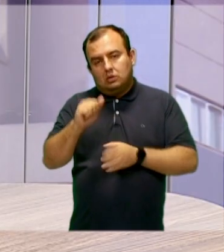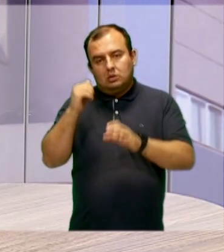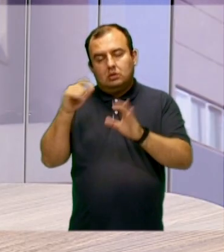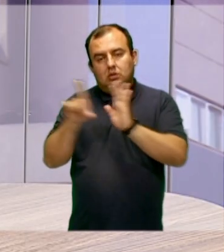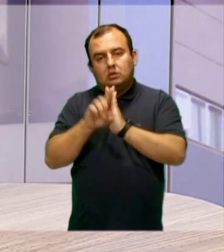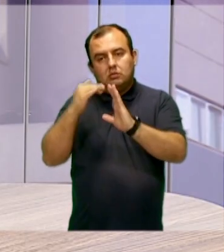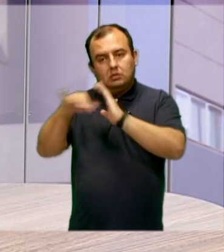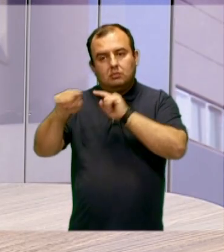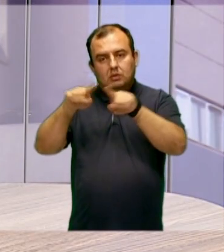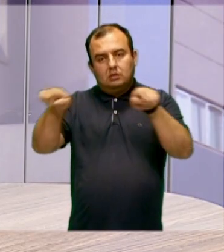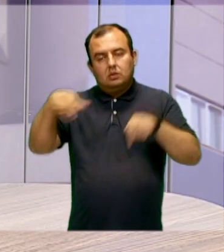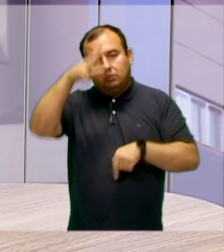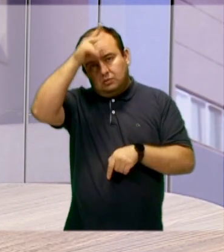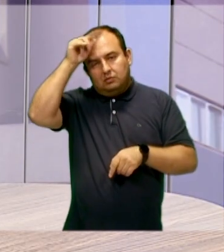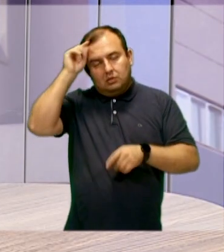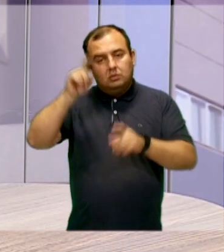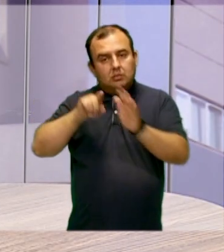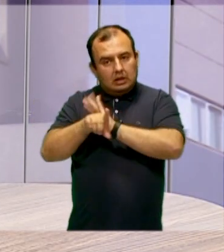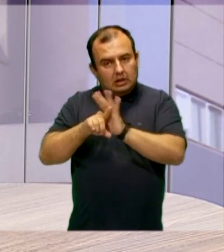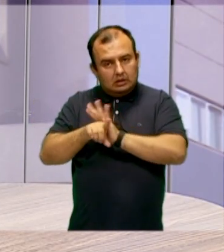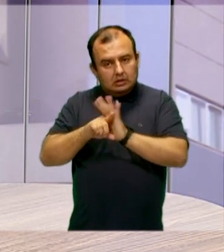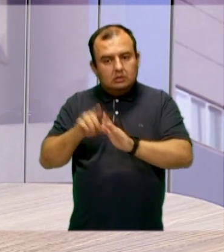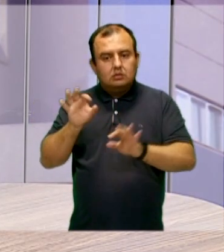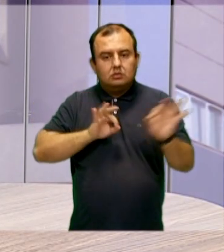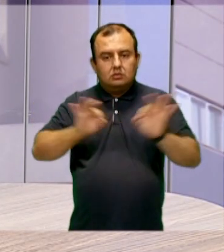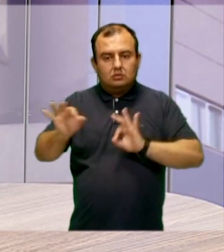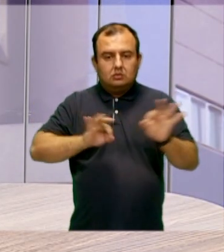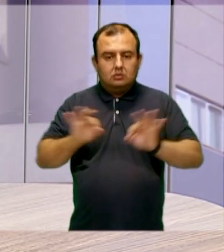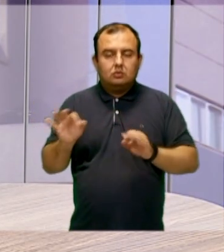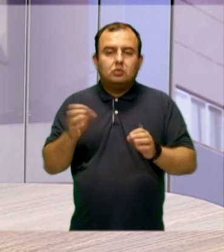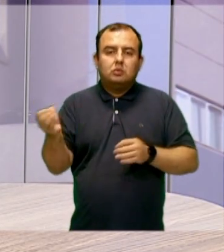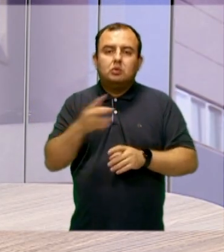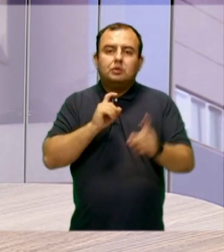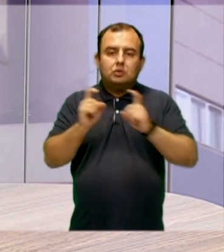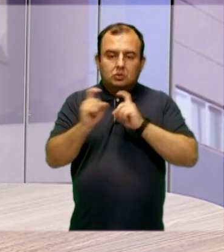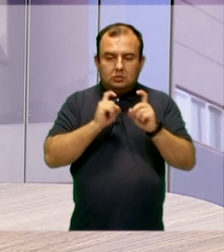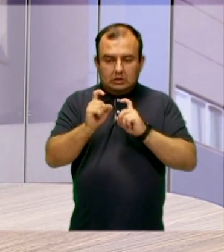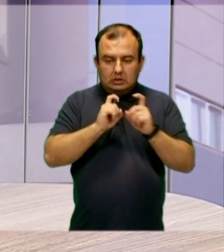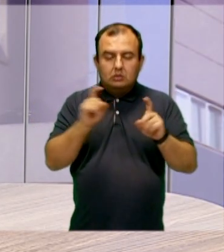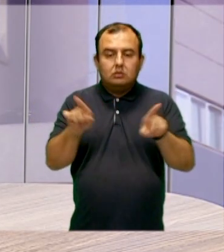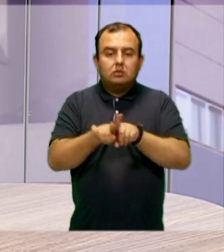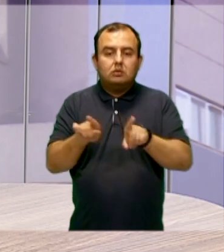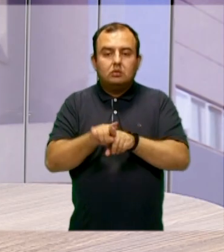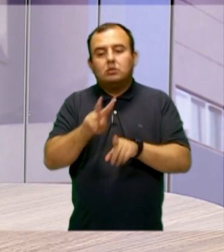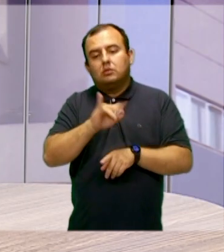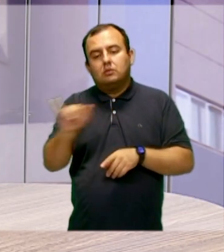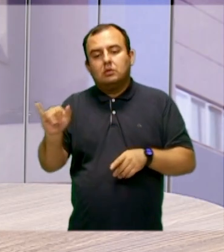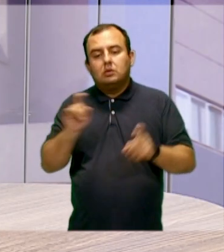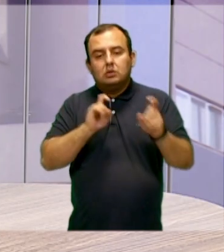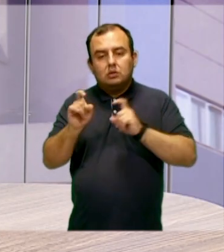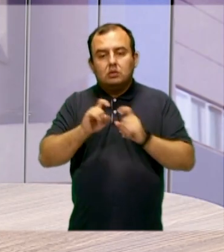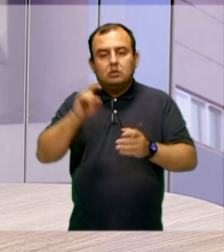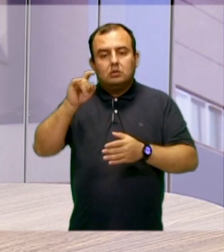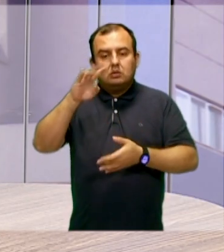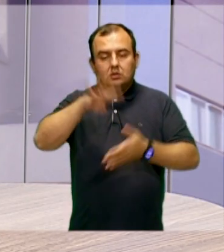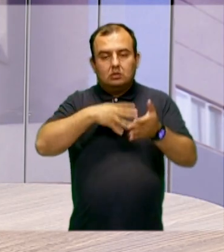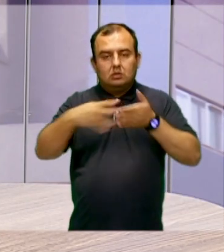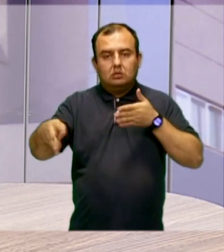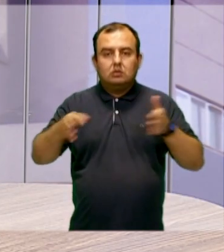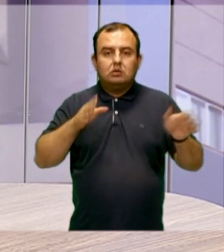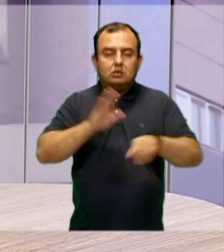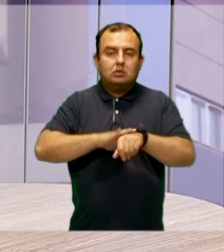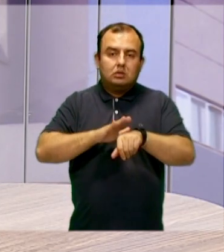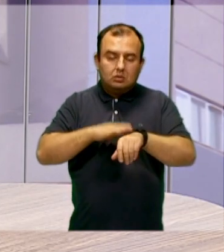análise do gabinete, onde a gente vai montar uma nova comissão, onde a gente vai, com essa comissão, criar uma tabela de temporalidade,